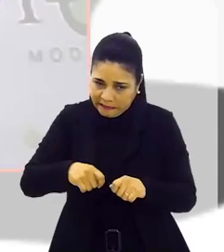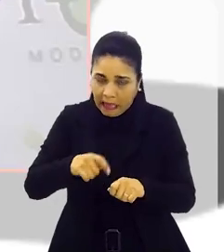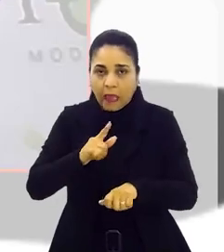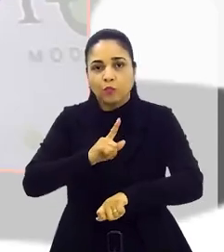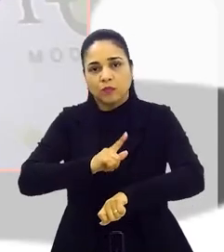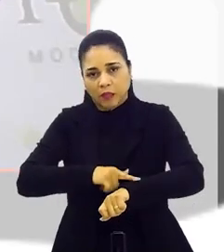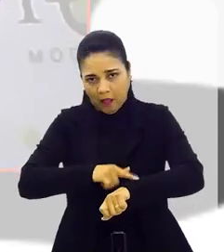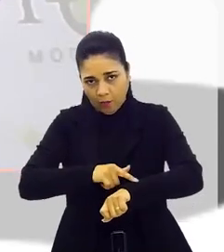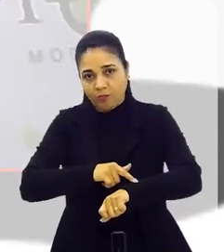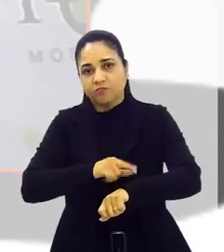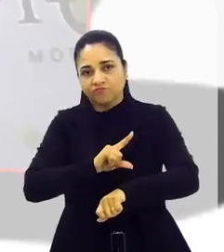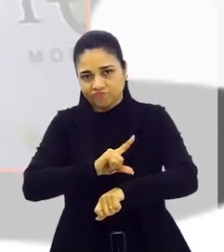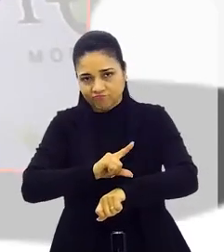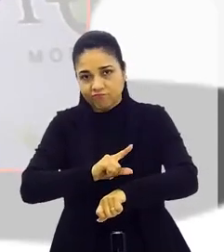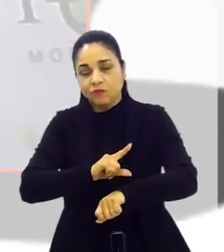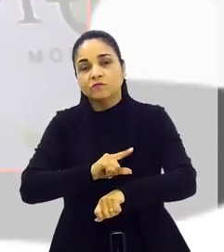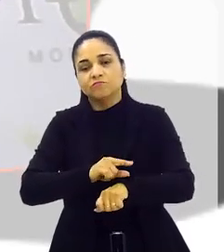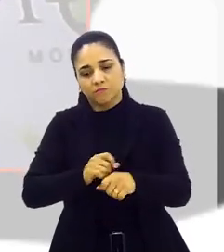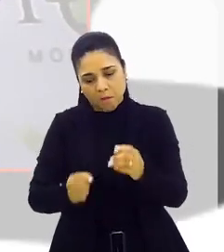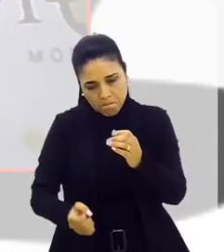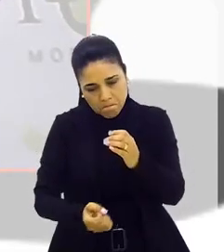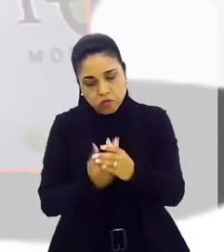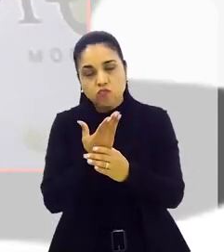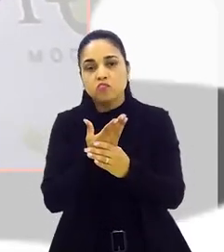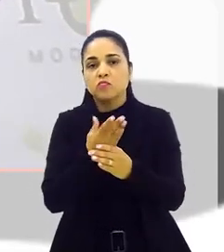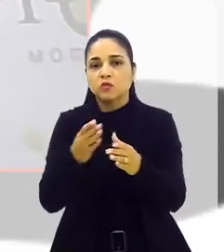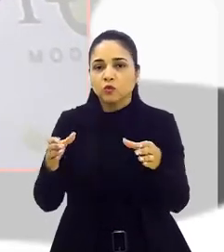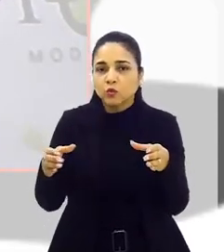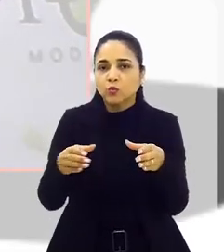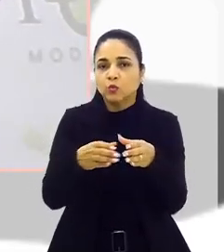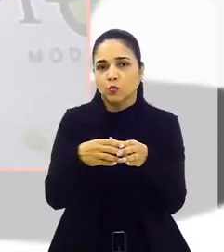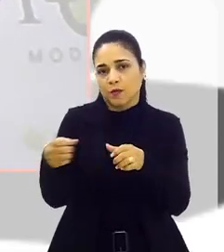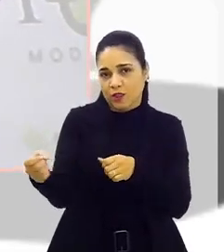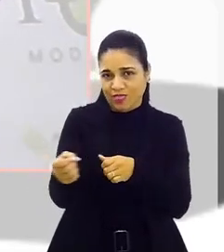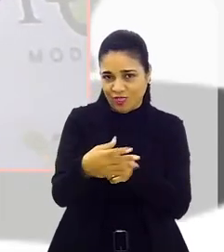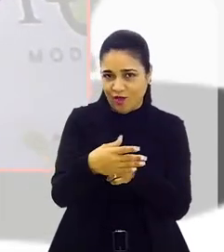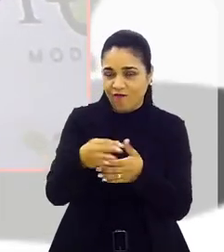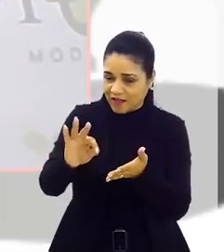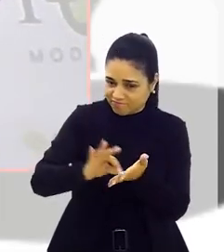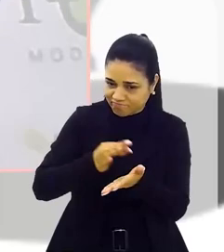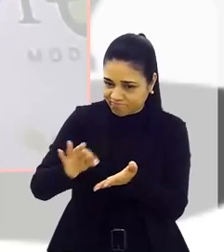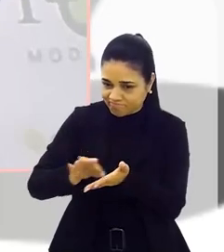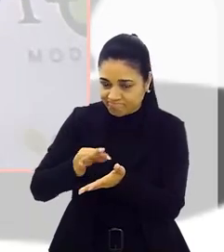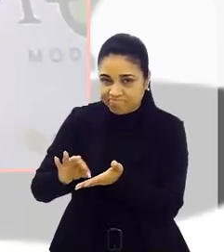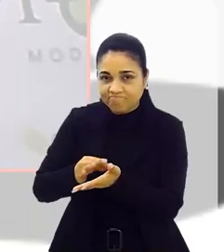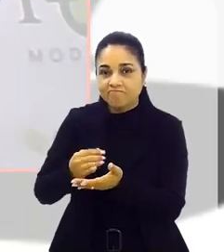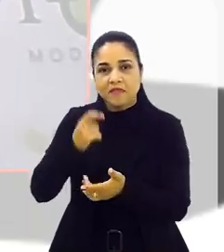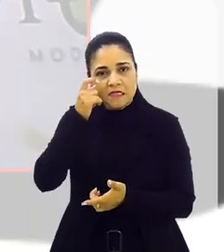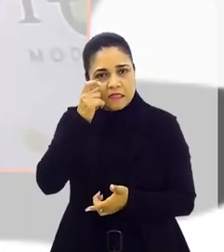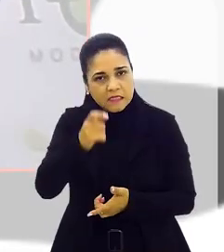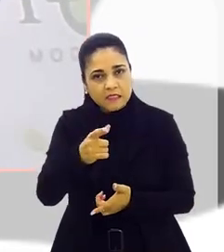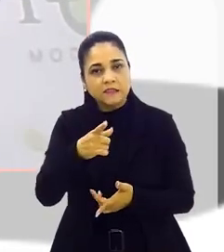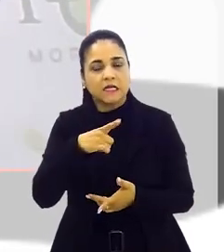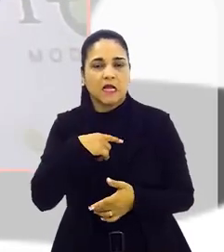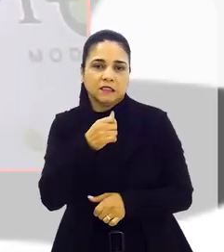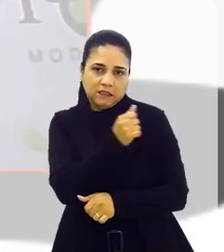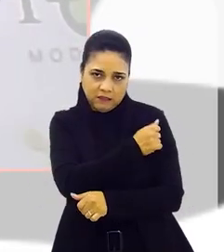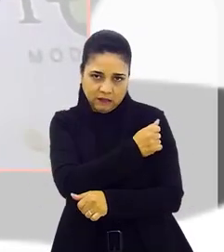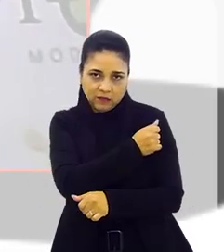tenho a disponibilidade de tempo para que a gente consiga abrir uma outra turma, caso, né, venham mais